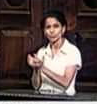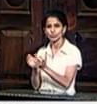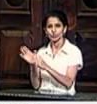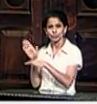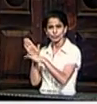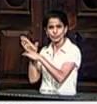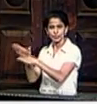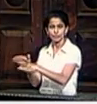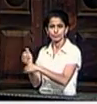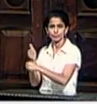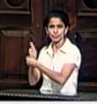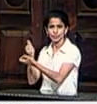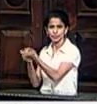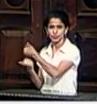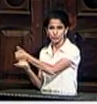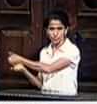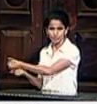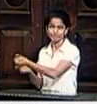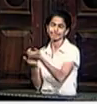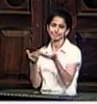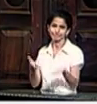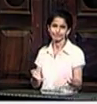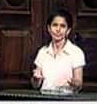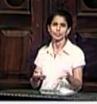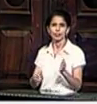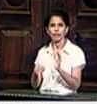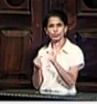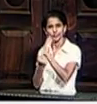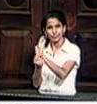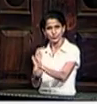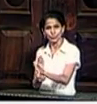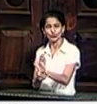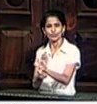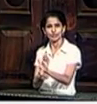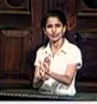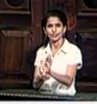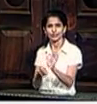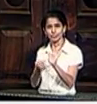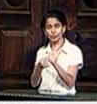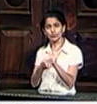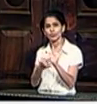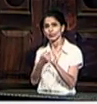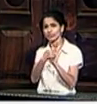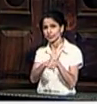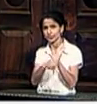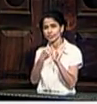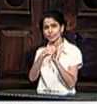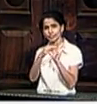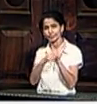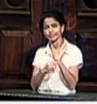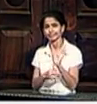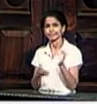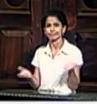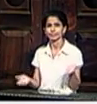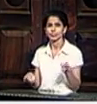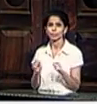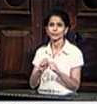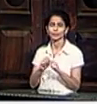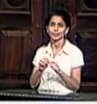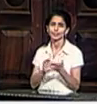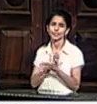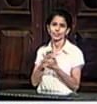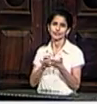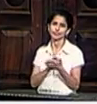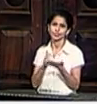para apresentar aí o pacote que eles denominam de pacote de austeridade. Mas eles assim não o